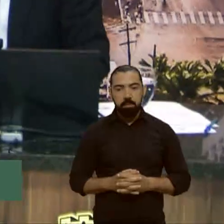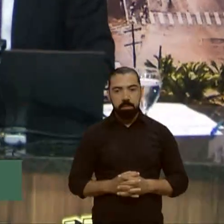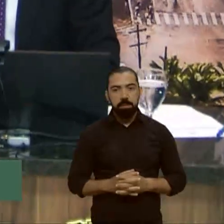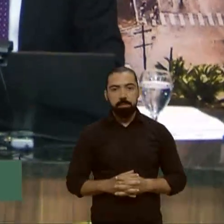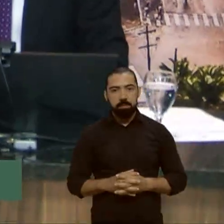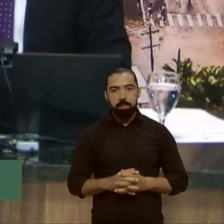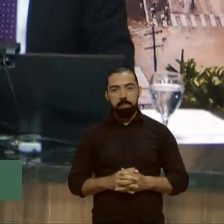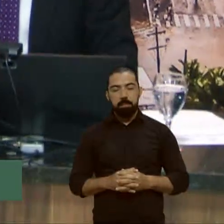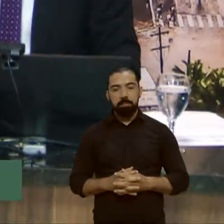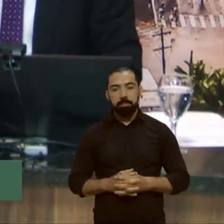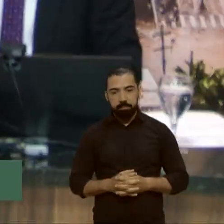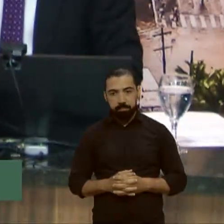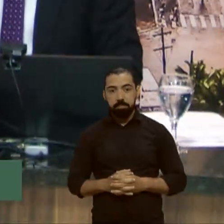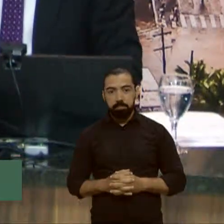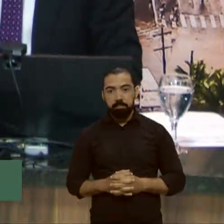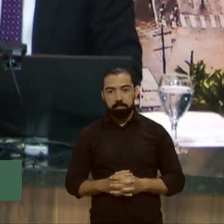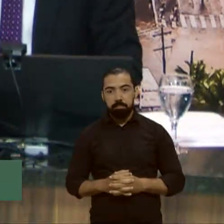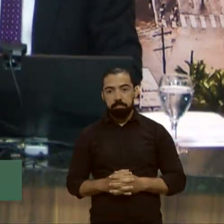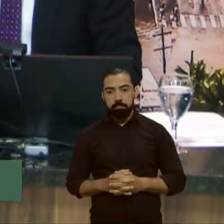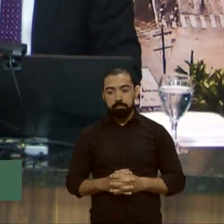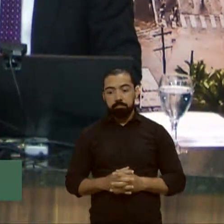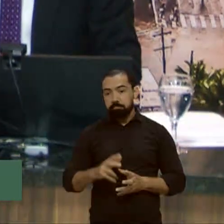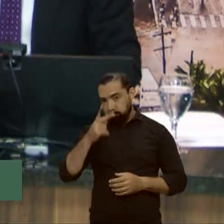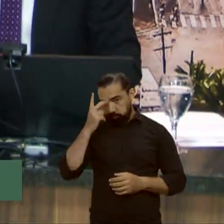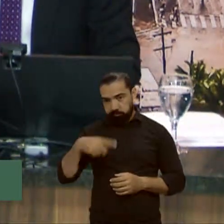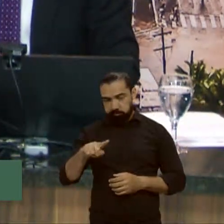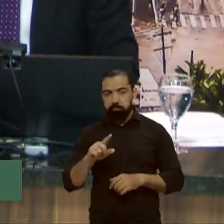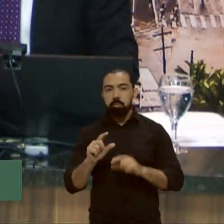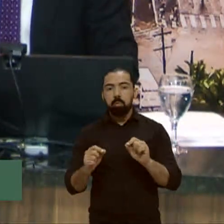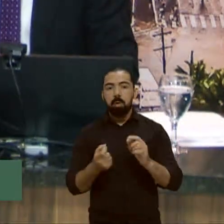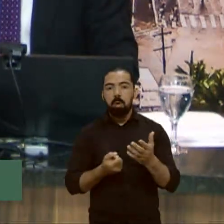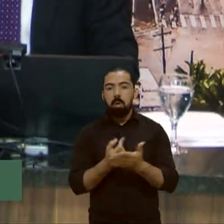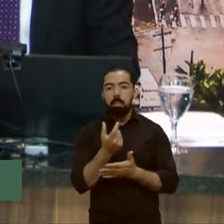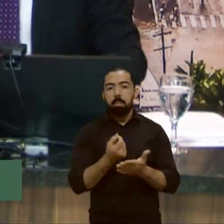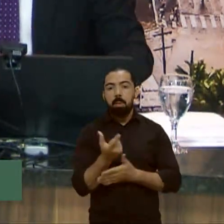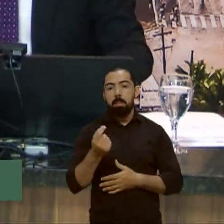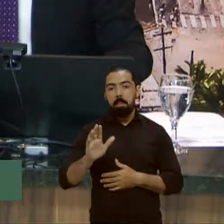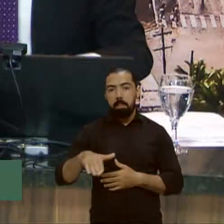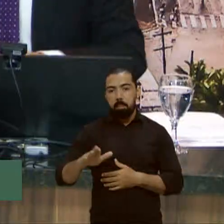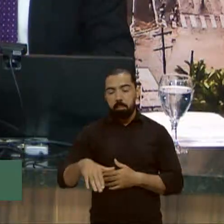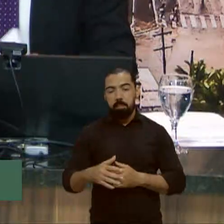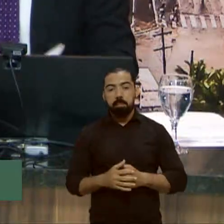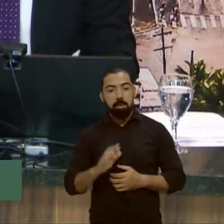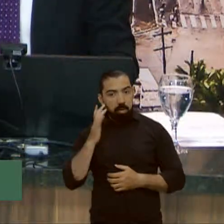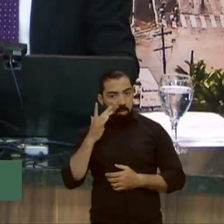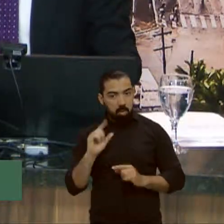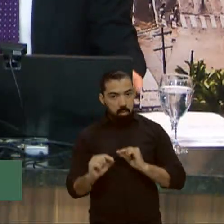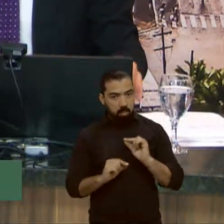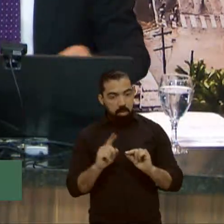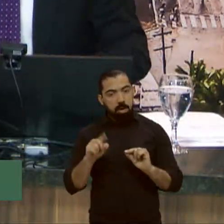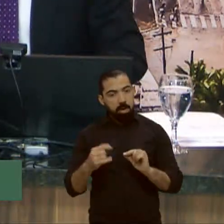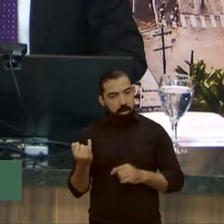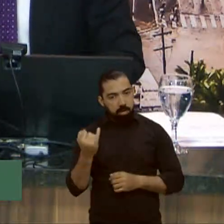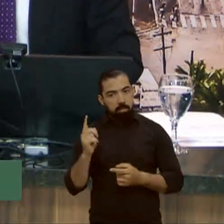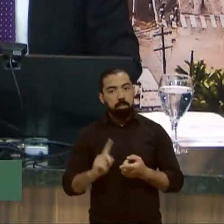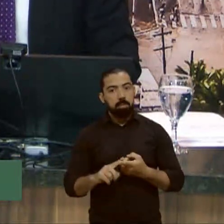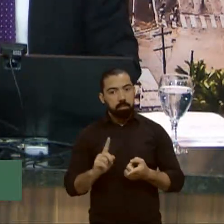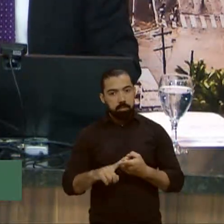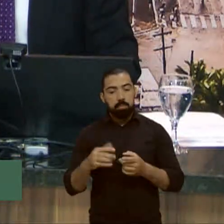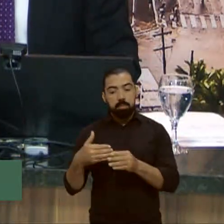consumidor precisa conhecer em comprar em promoções. Também acho que seria algo importante se eu pudesse nos